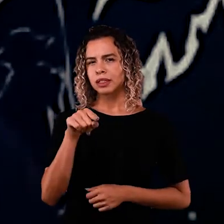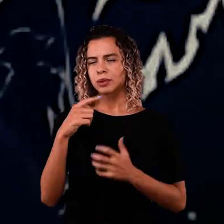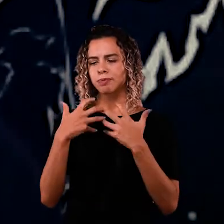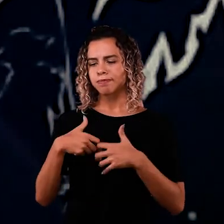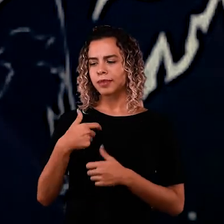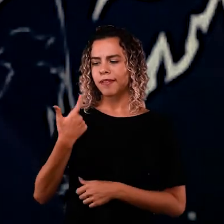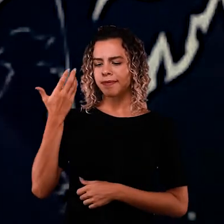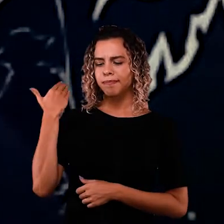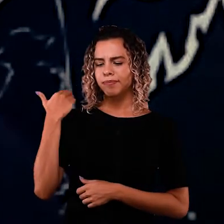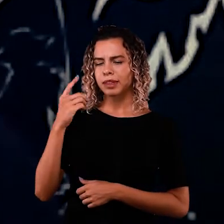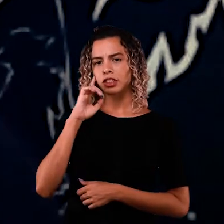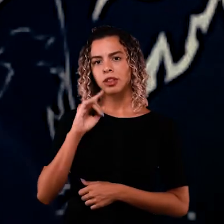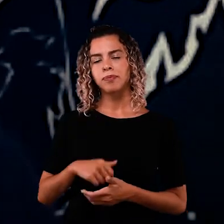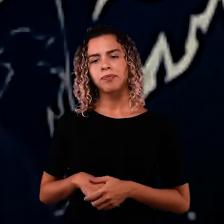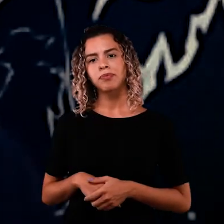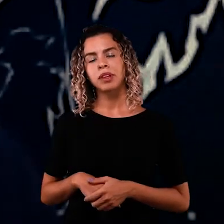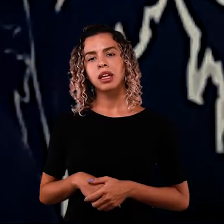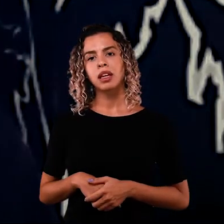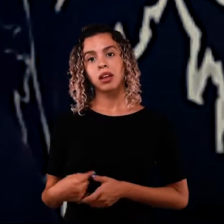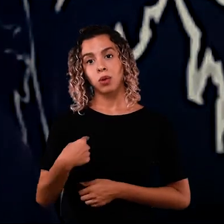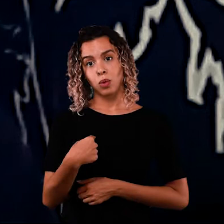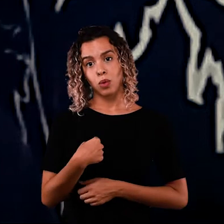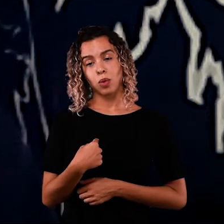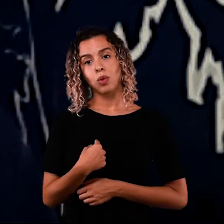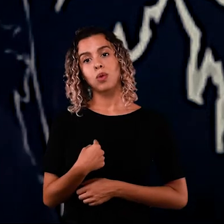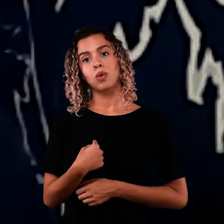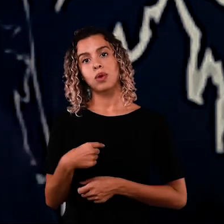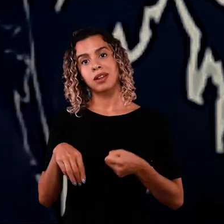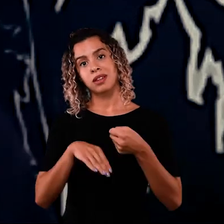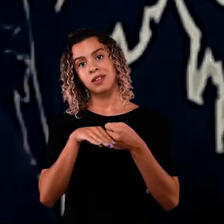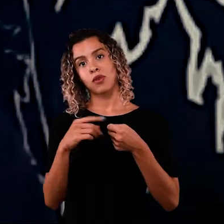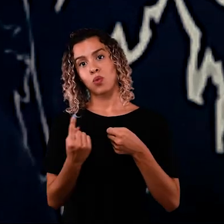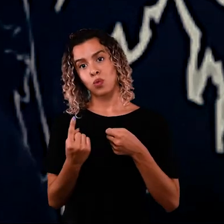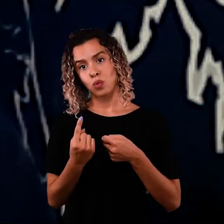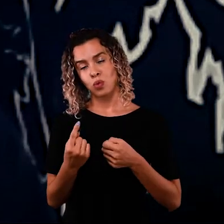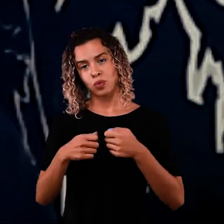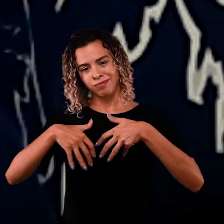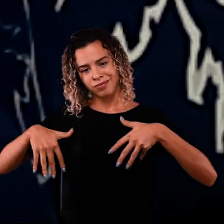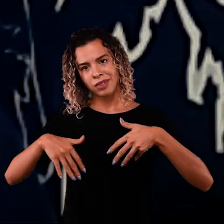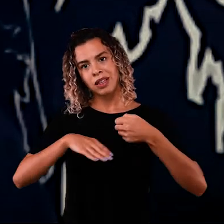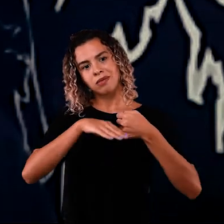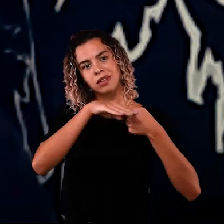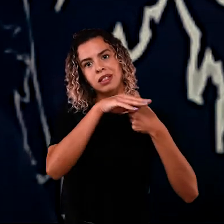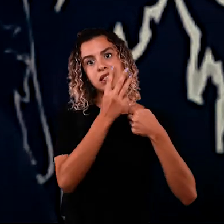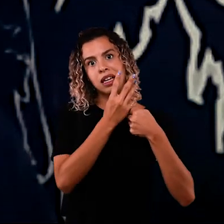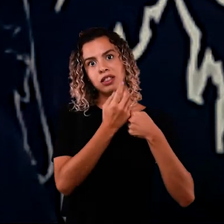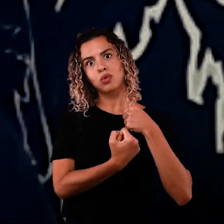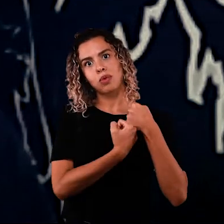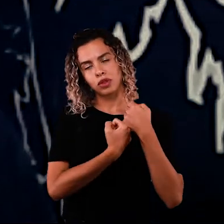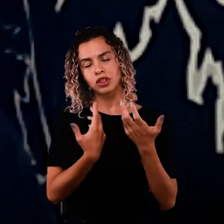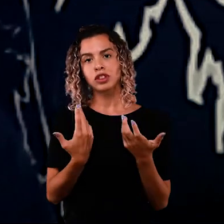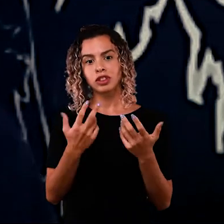É algo que eu estava refletindo esses dias. Mesmo eu, que sou um autista nível 1 de suporte e um autista que precisa de